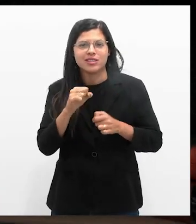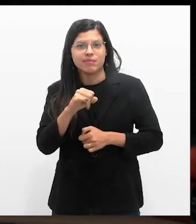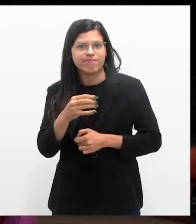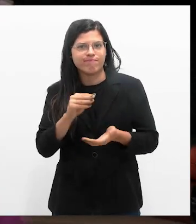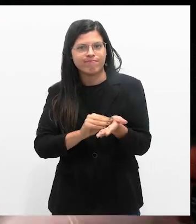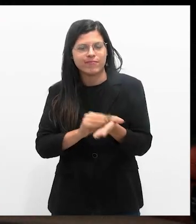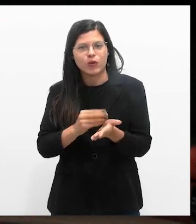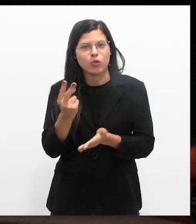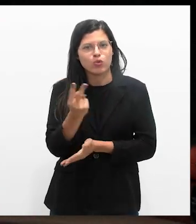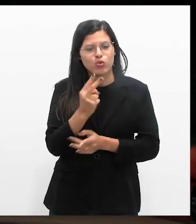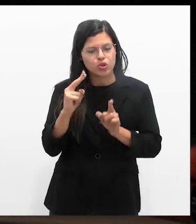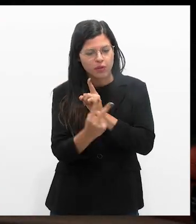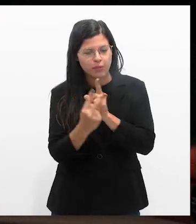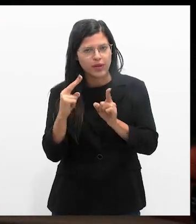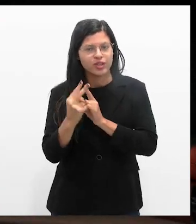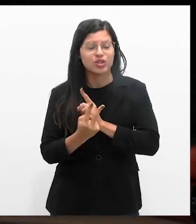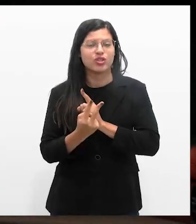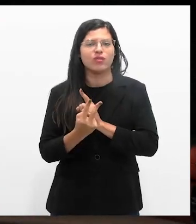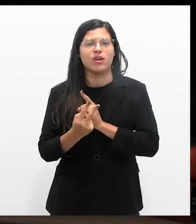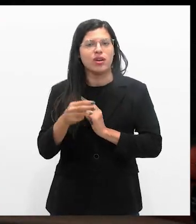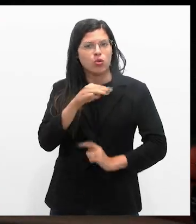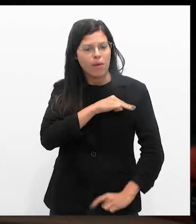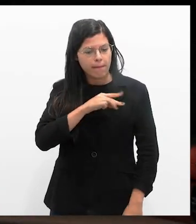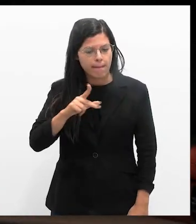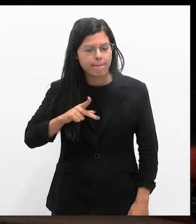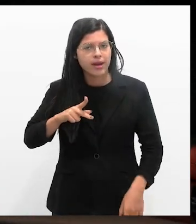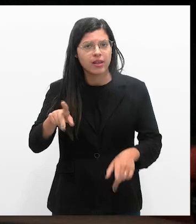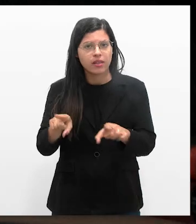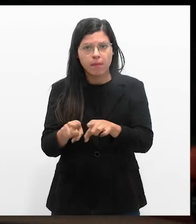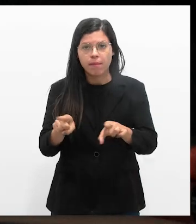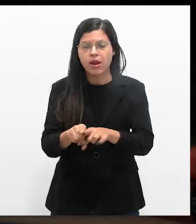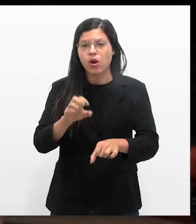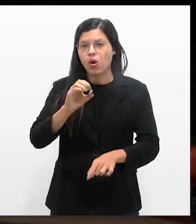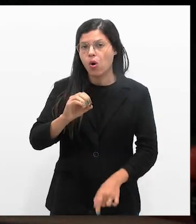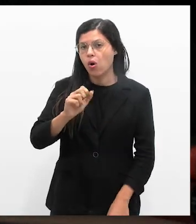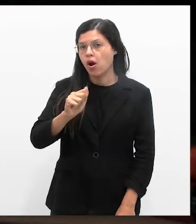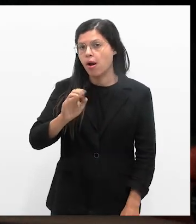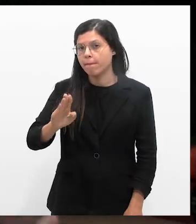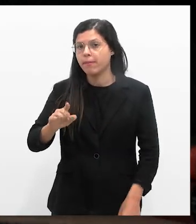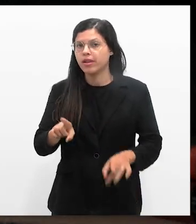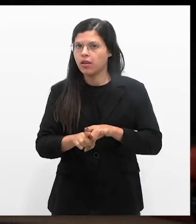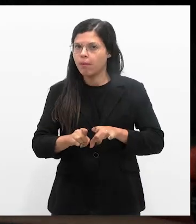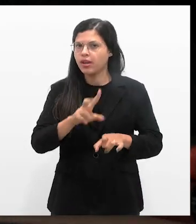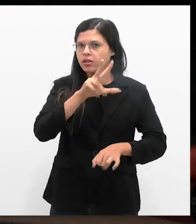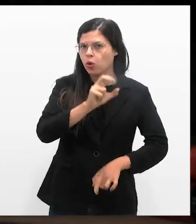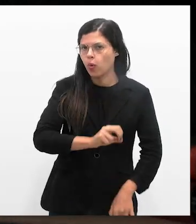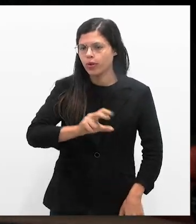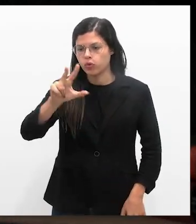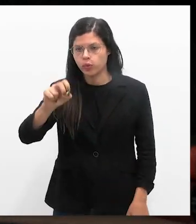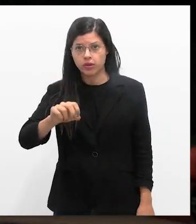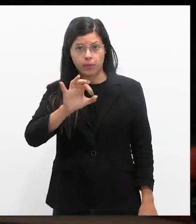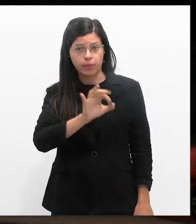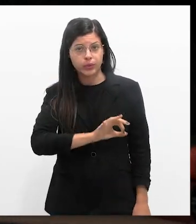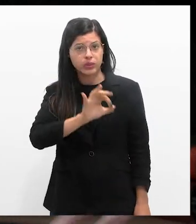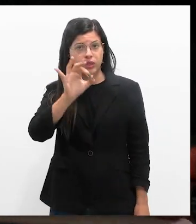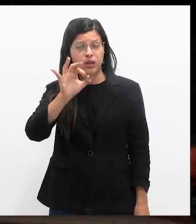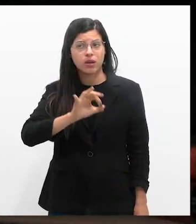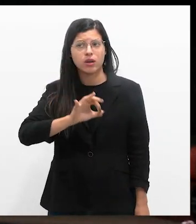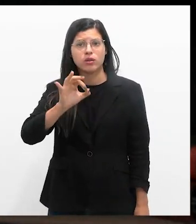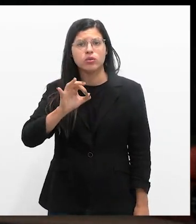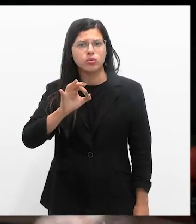olhares? E a gente está indo para o Ministério Público fazer a mesma coisa. A OAB já colocou 50% e 50% dos